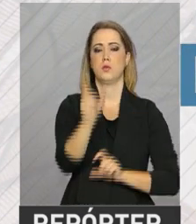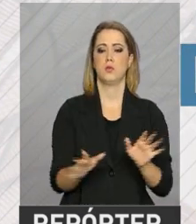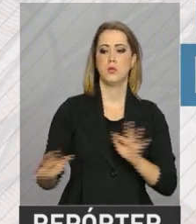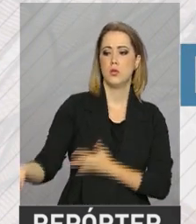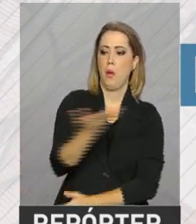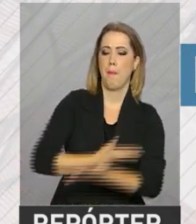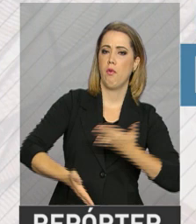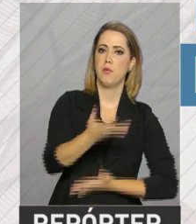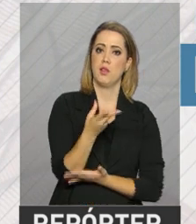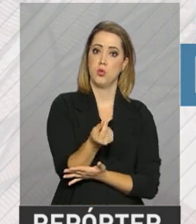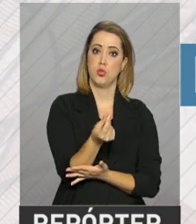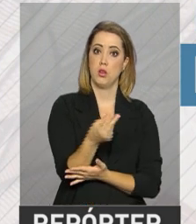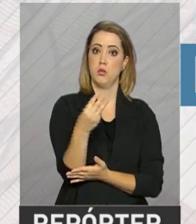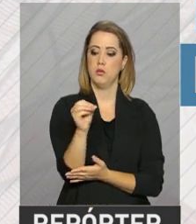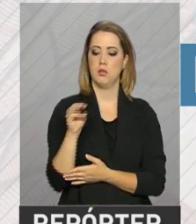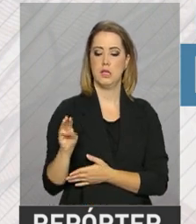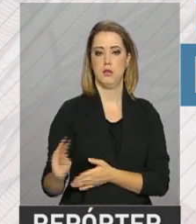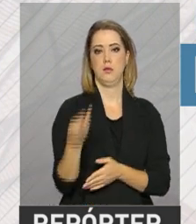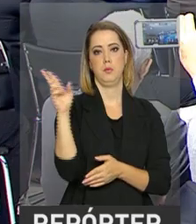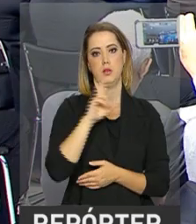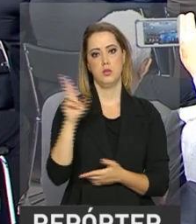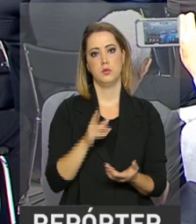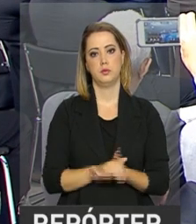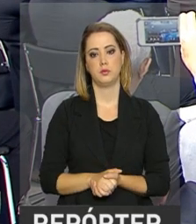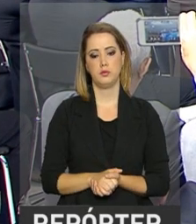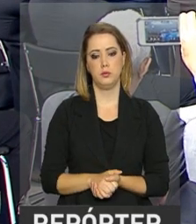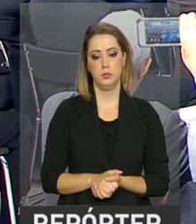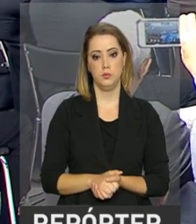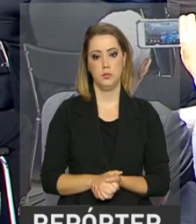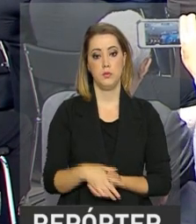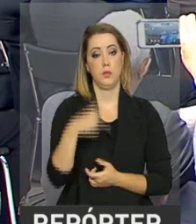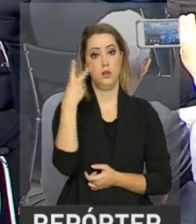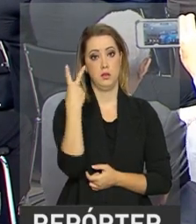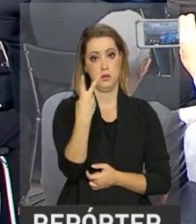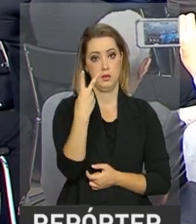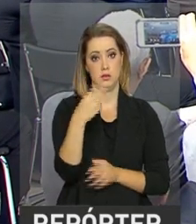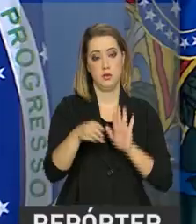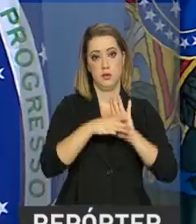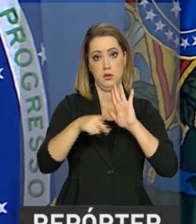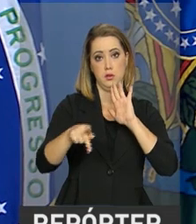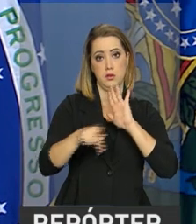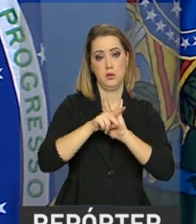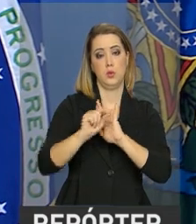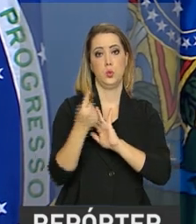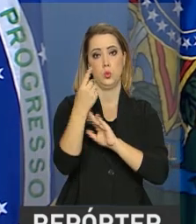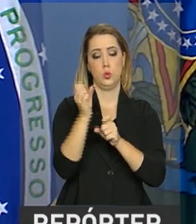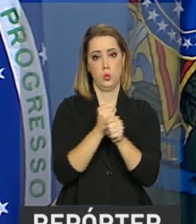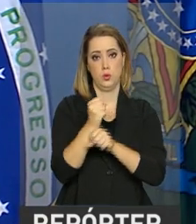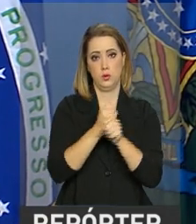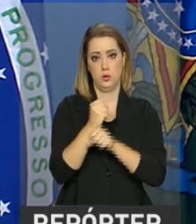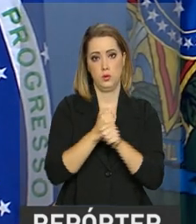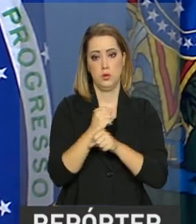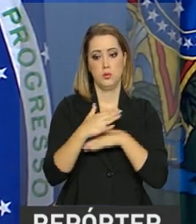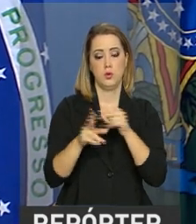movimentar R 30 bilhões de reais na economia a segunda Medida Provisória prorroga por 2 anos o programa